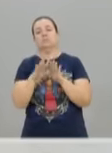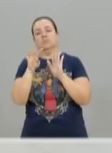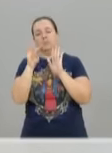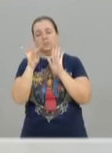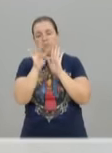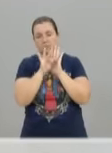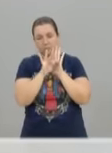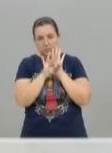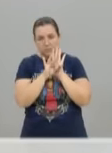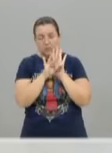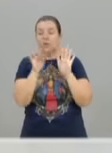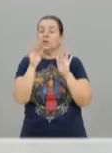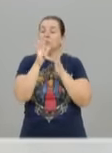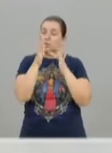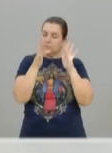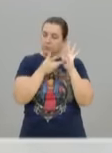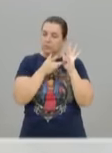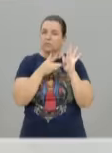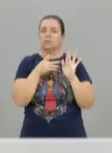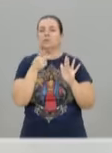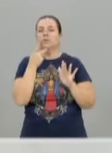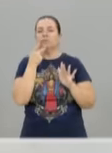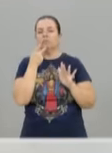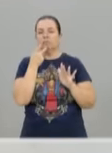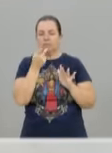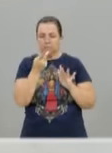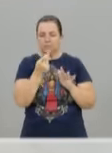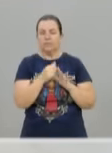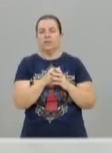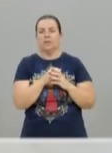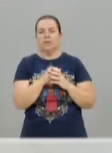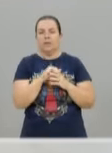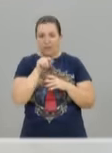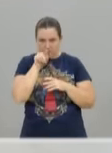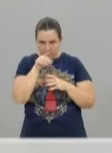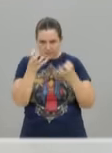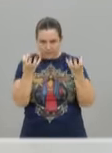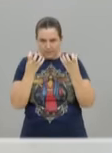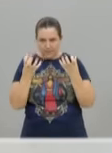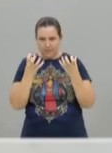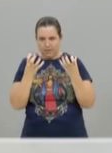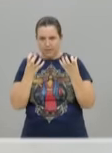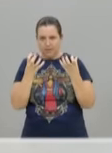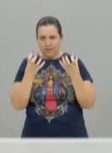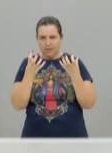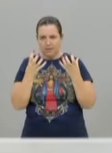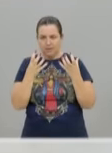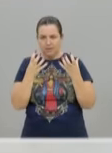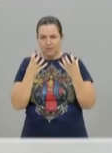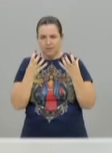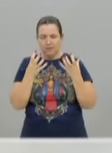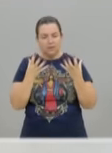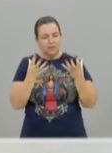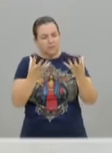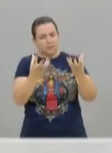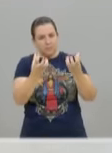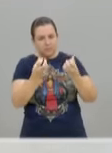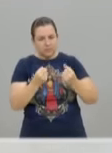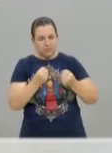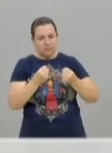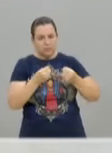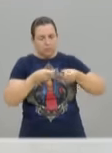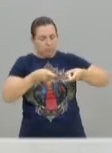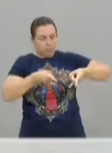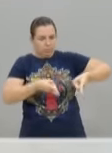Jesus disse você quer toma tua maca e vai